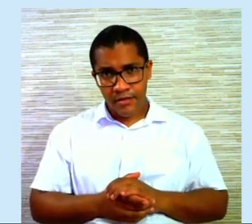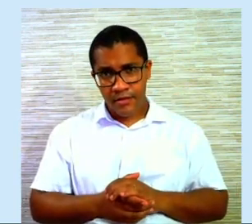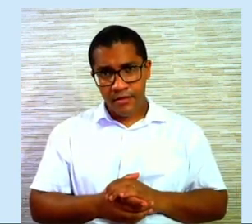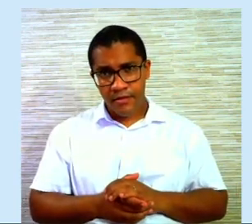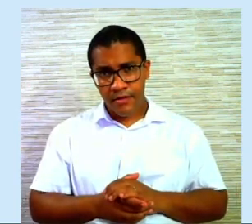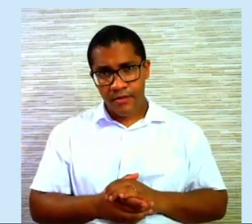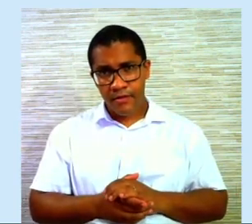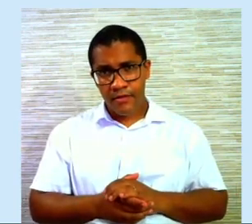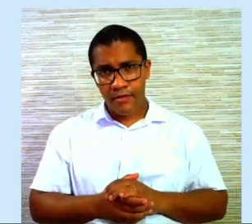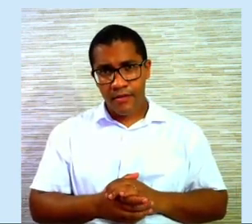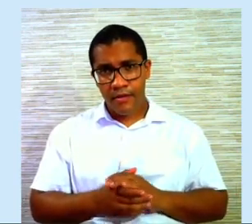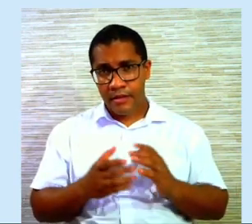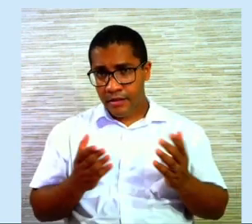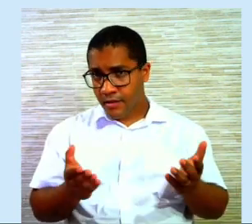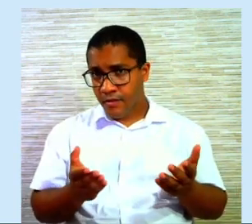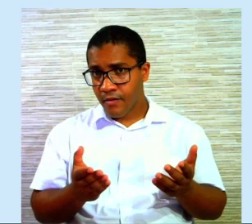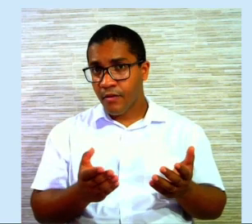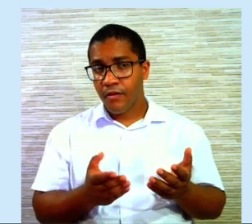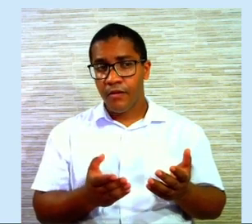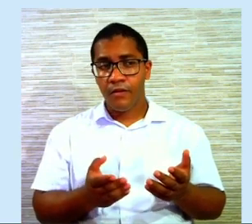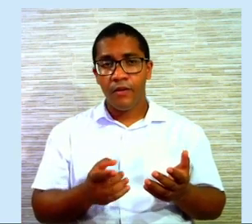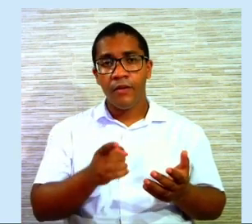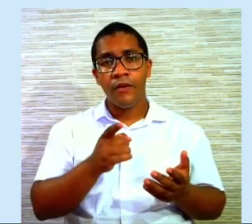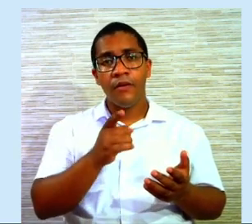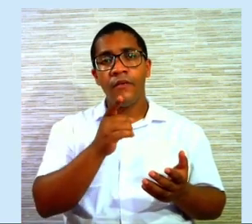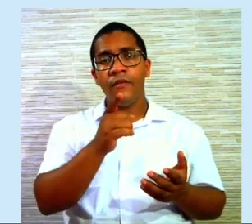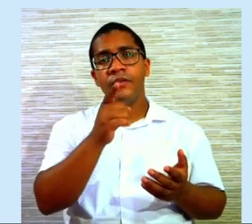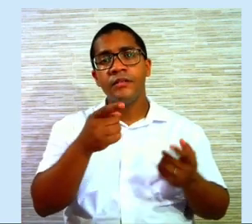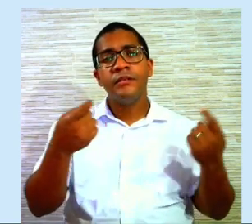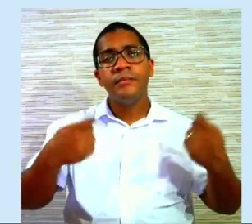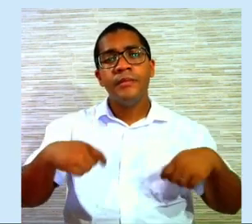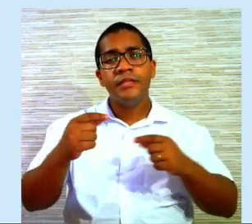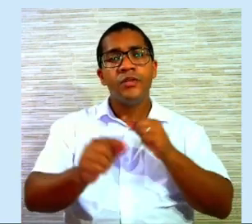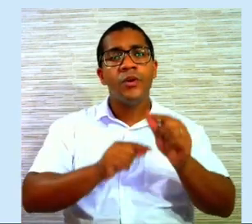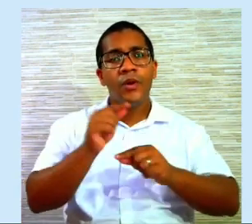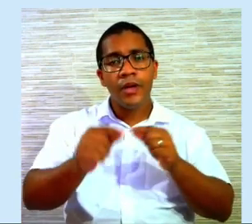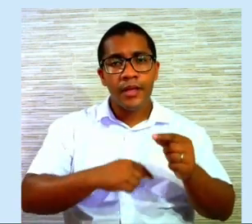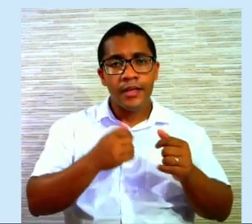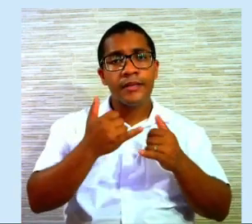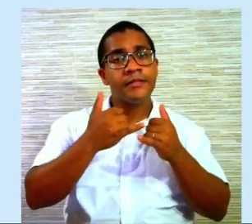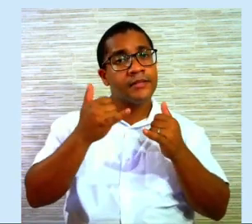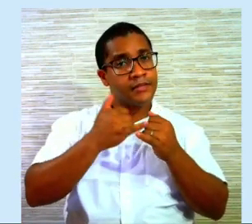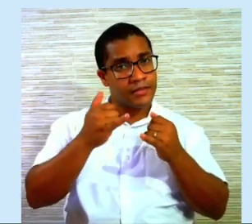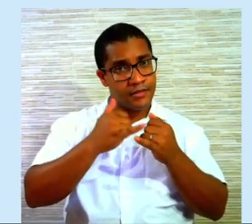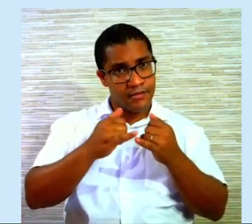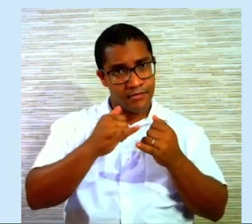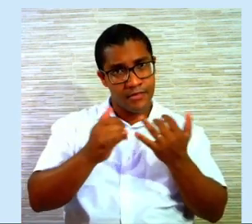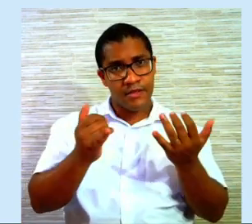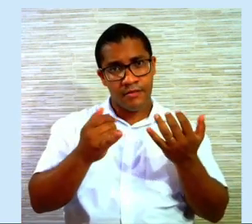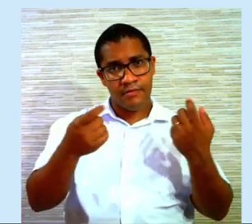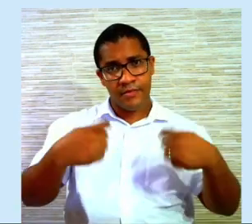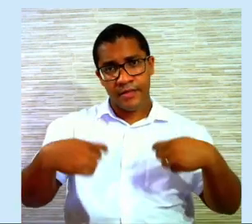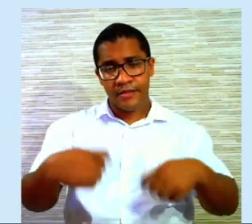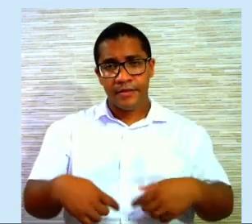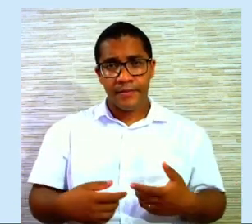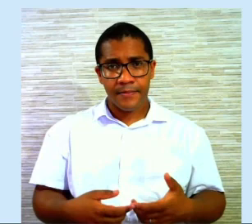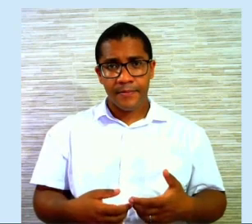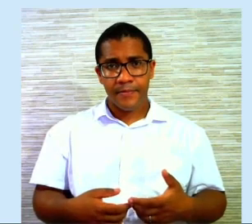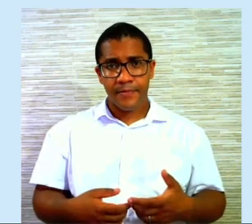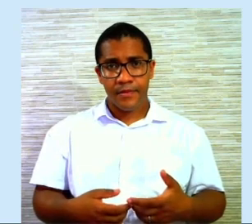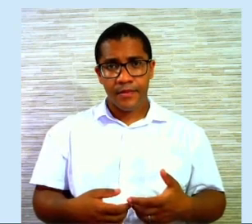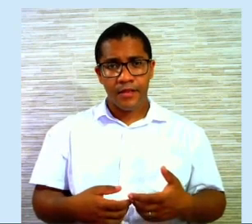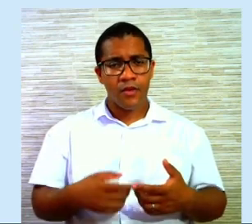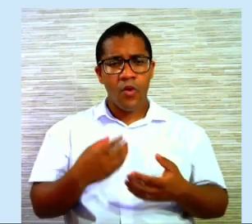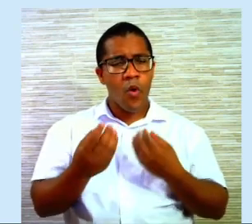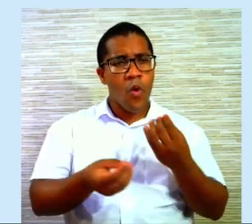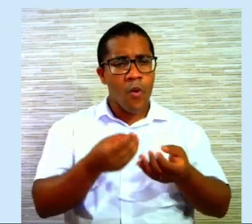ou queres ou não queres, então, é necessário que há semelhança entre as formas de relação. Forma